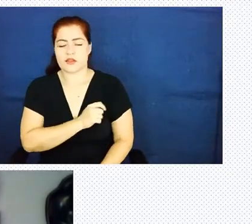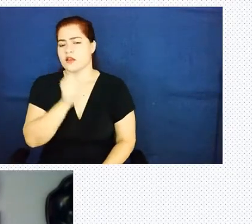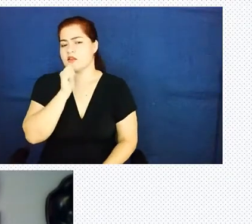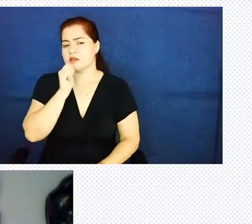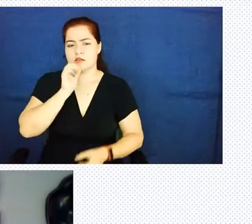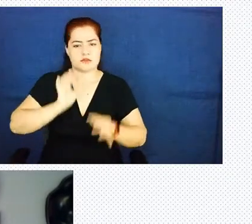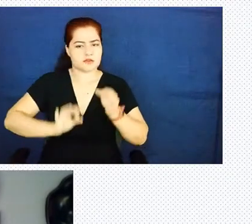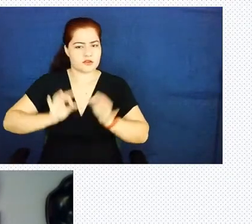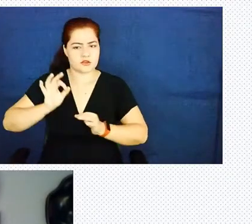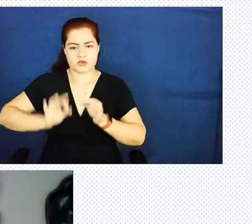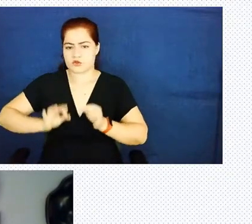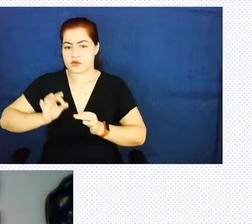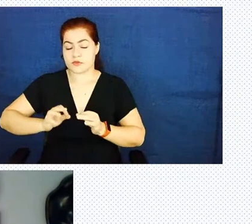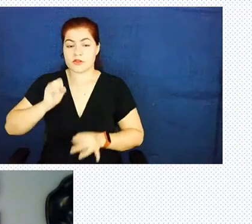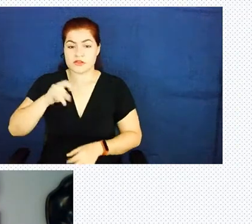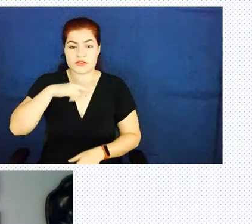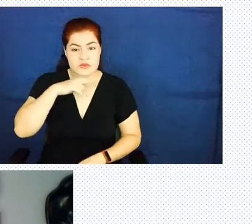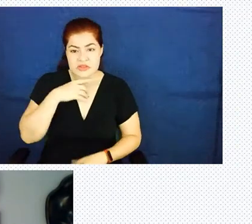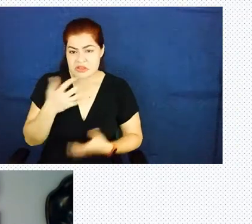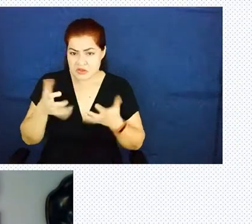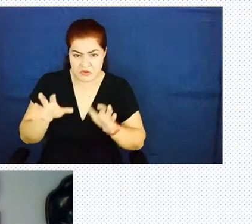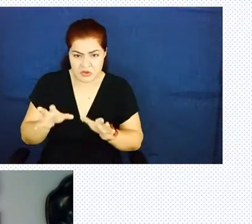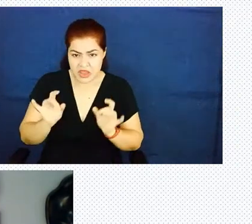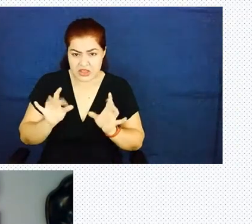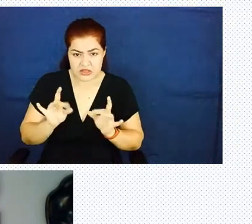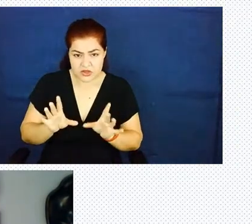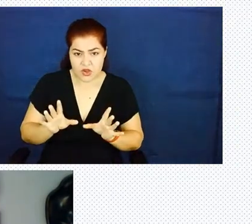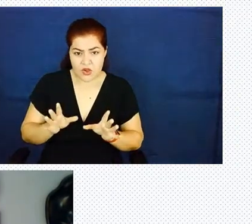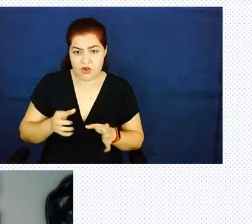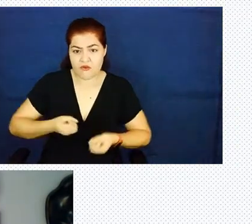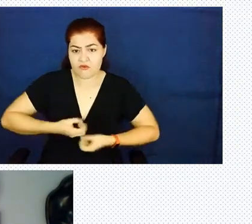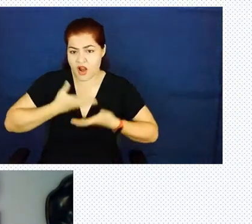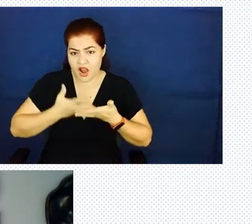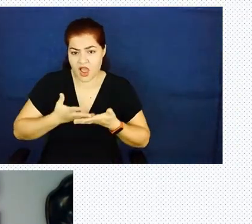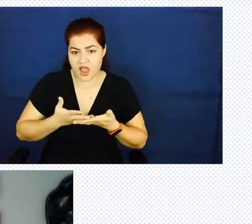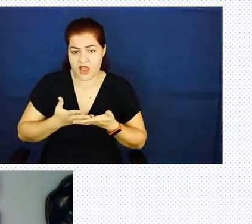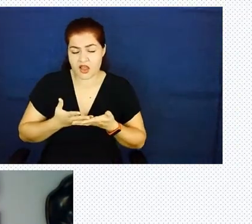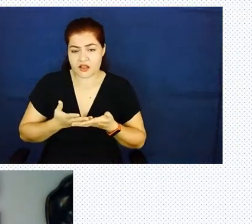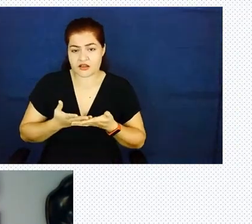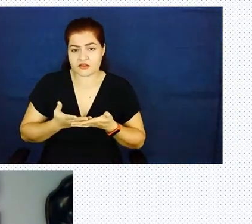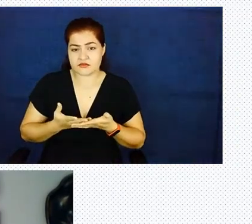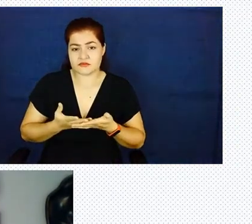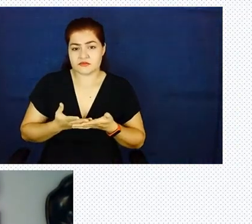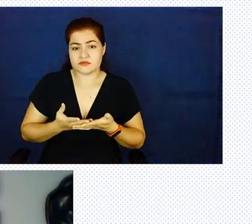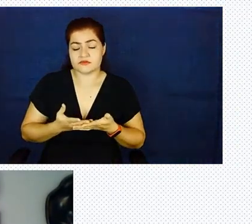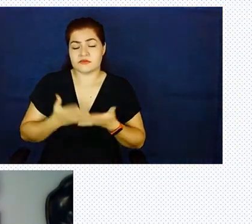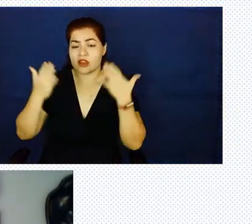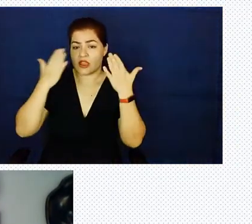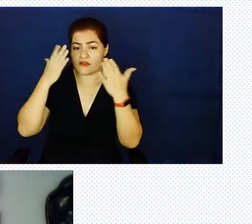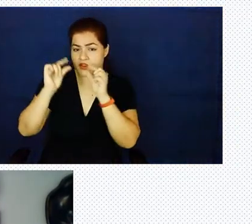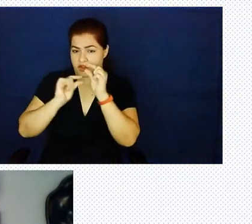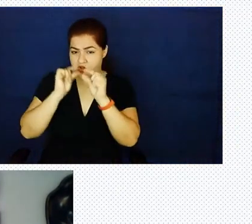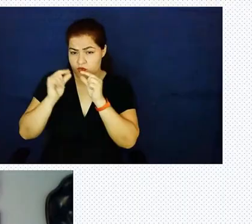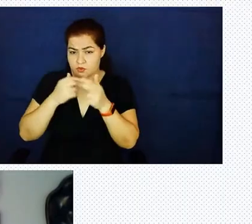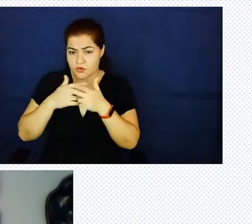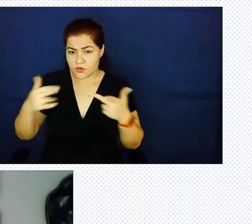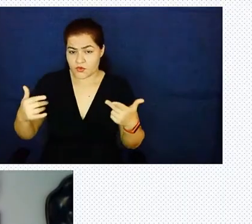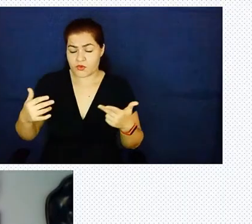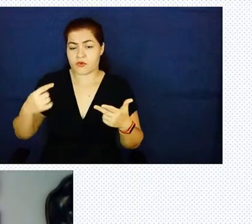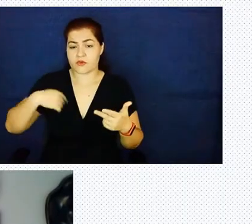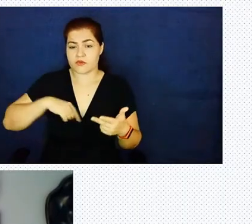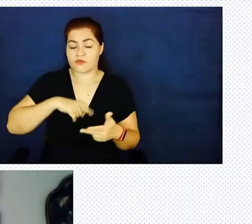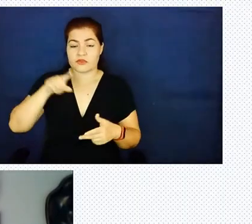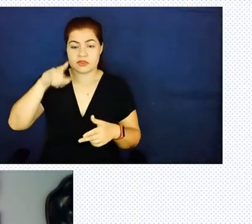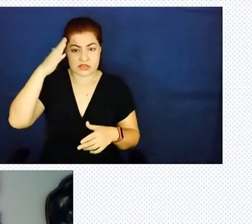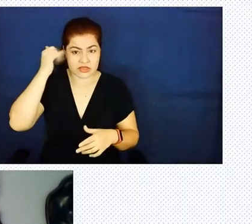julgamentos. Mas se você não quiser simplesmente desabafar, refletir um pouco sobre as questões que você